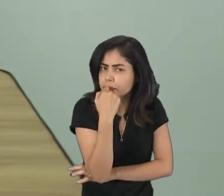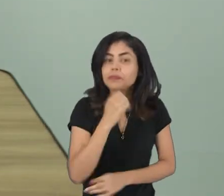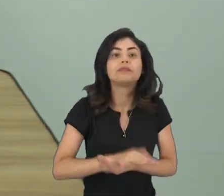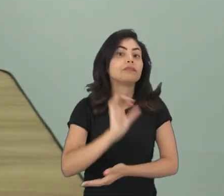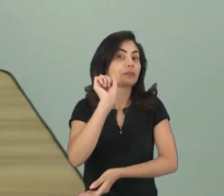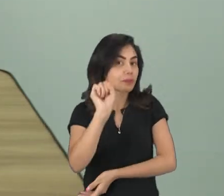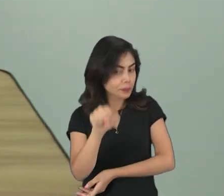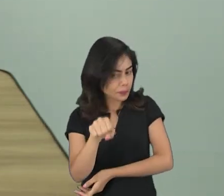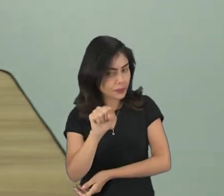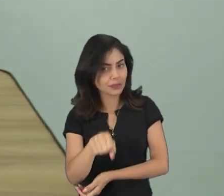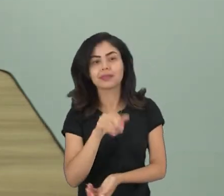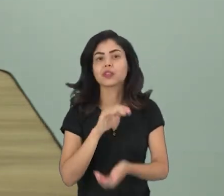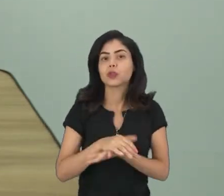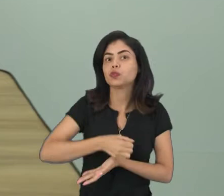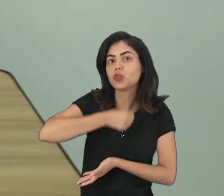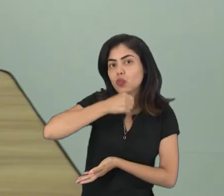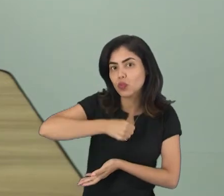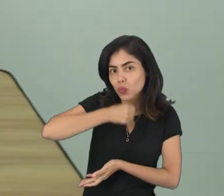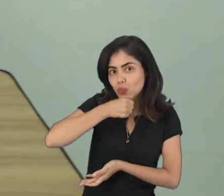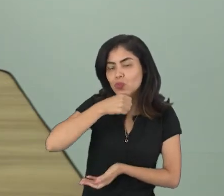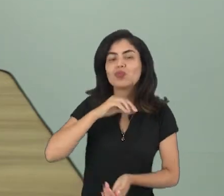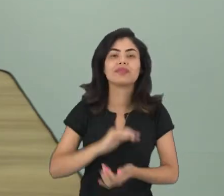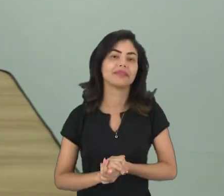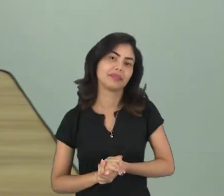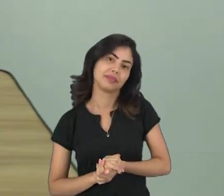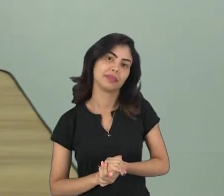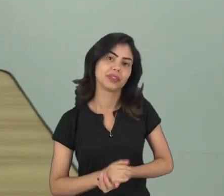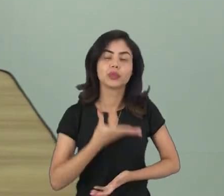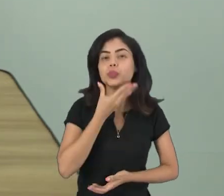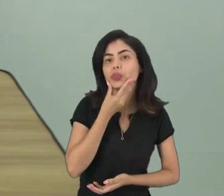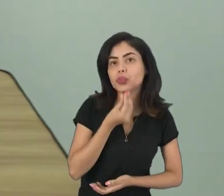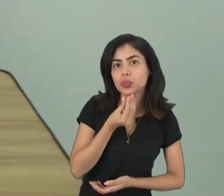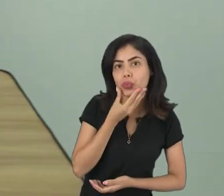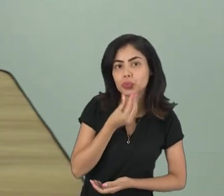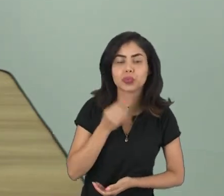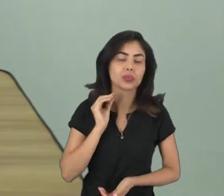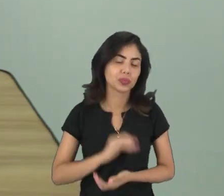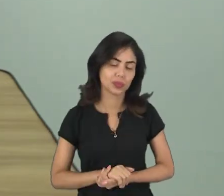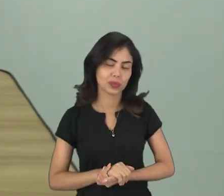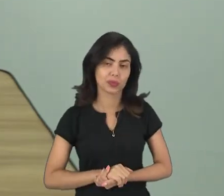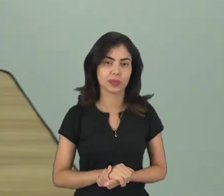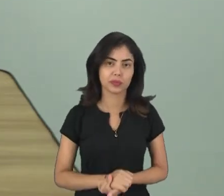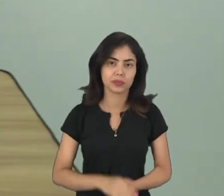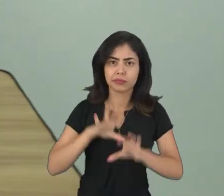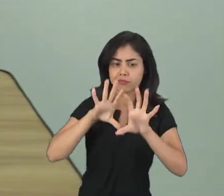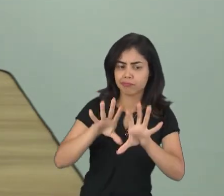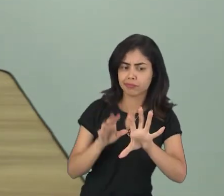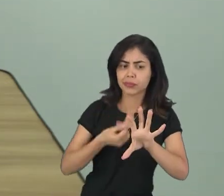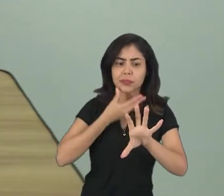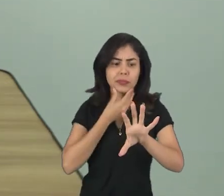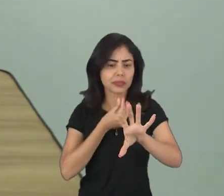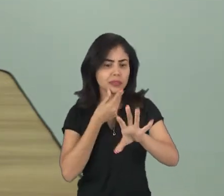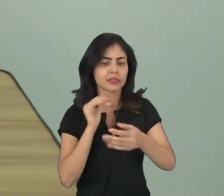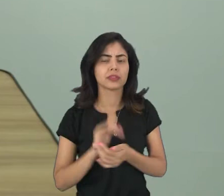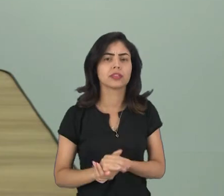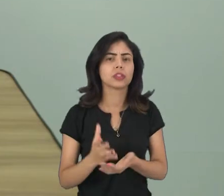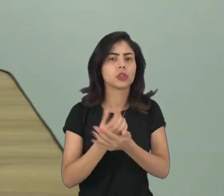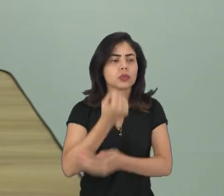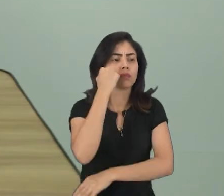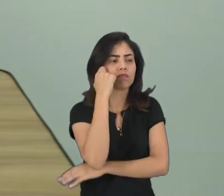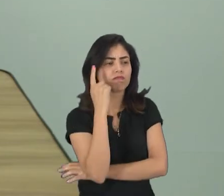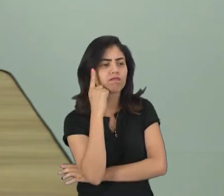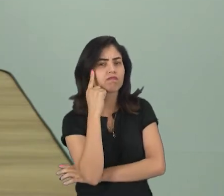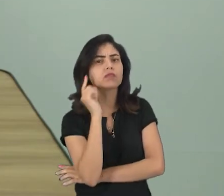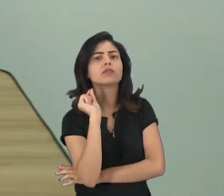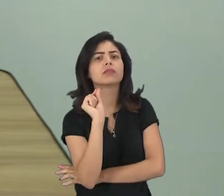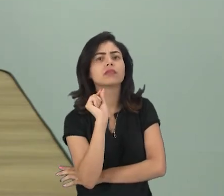Isso mesmo, o avô, tinha um avô e um menino. E este menino estava segurando o que nas